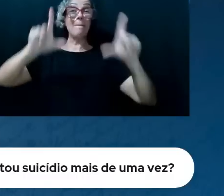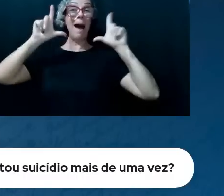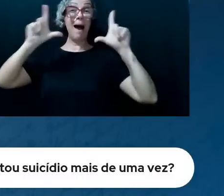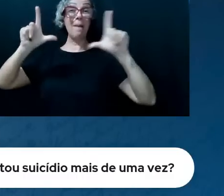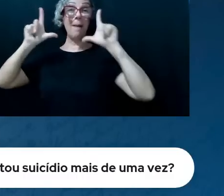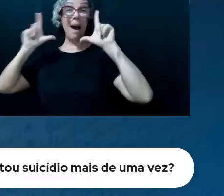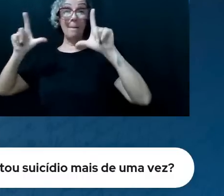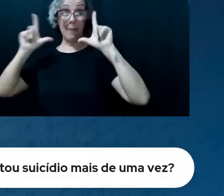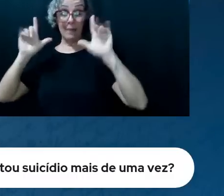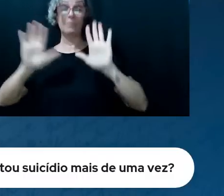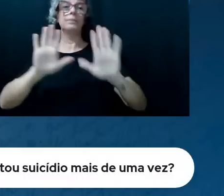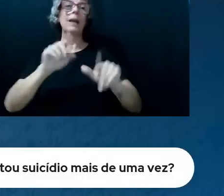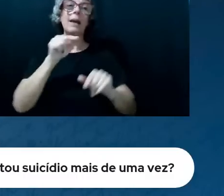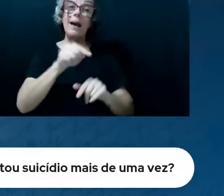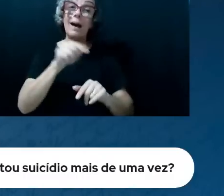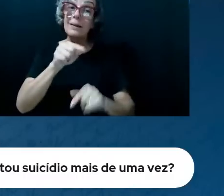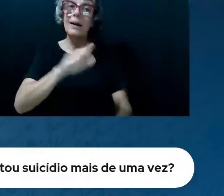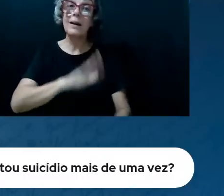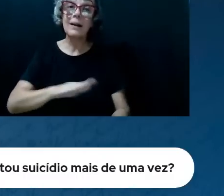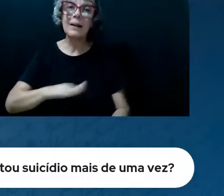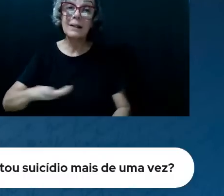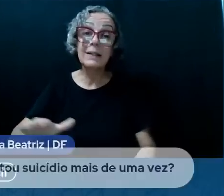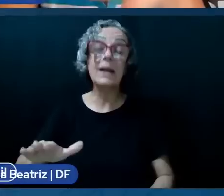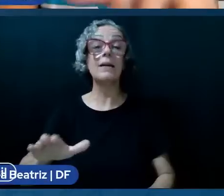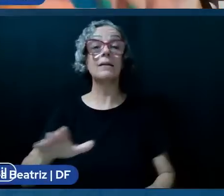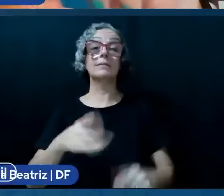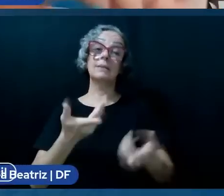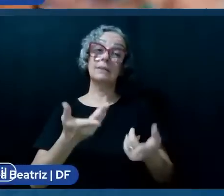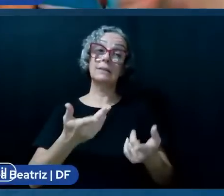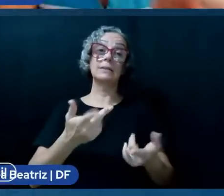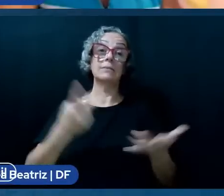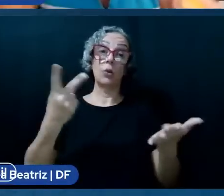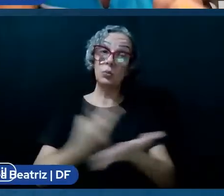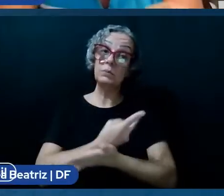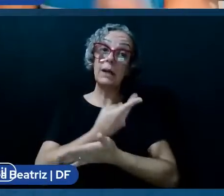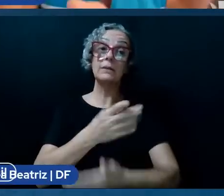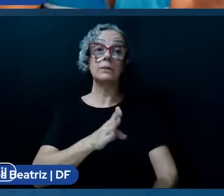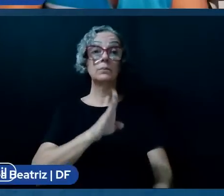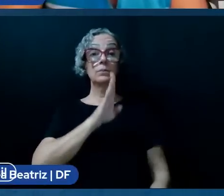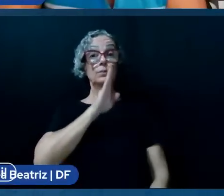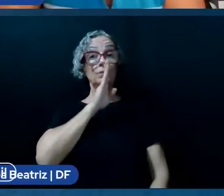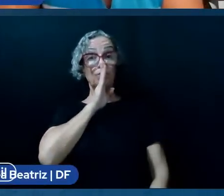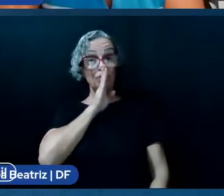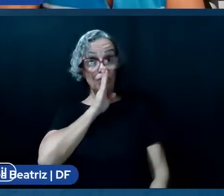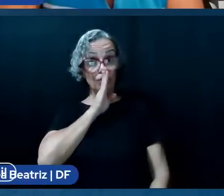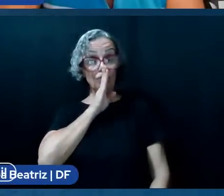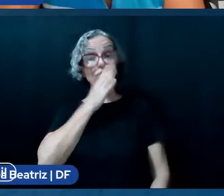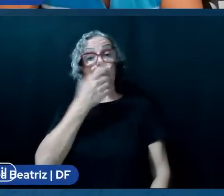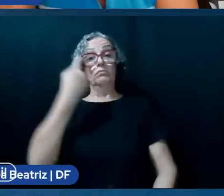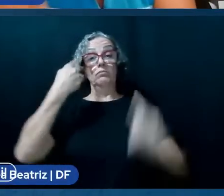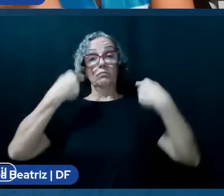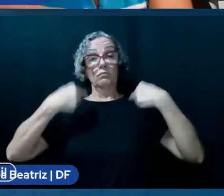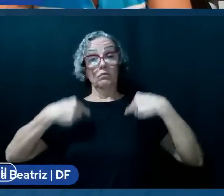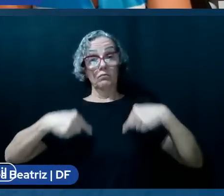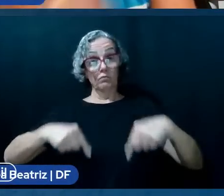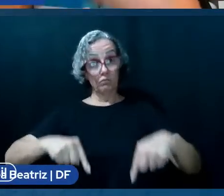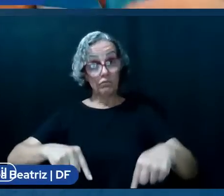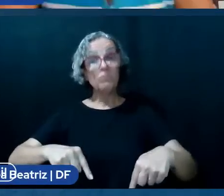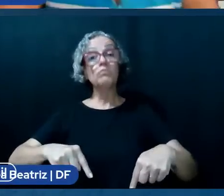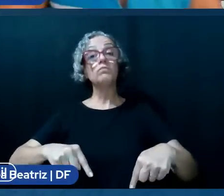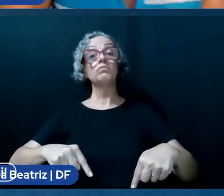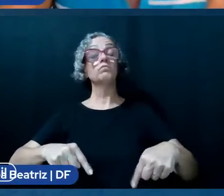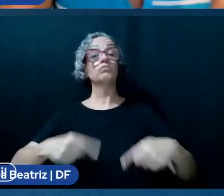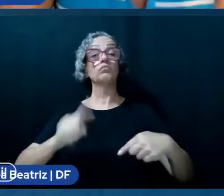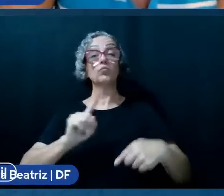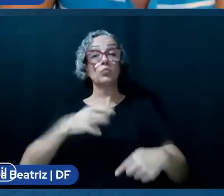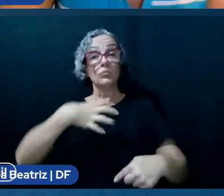no estado de torpor, num estado que a gente vê que não é normal, não sei se podemos fazer essa associação dessa